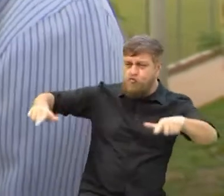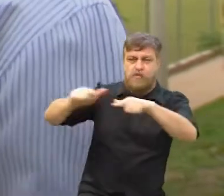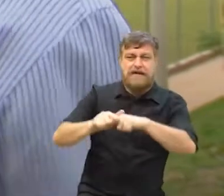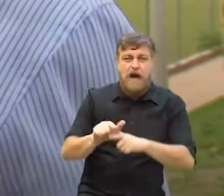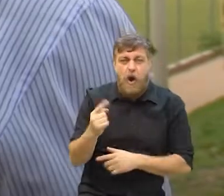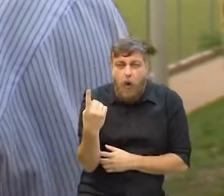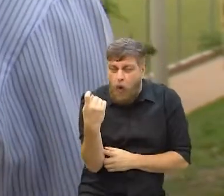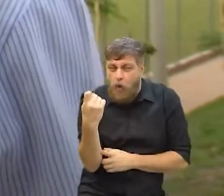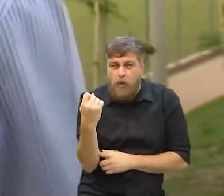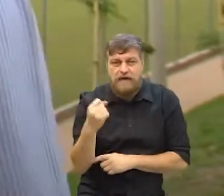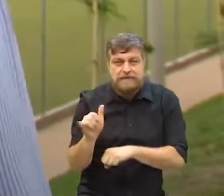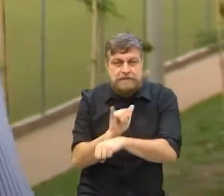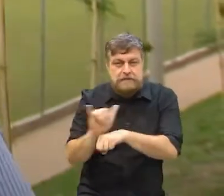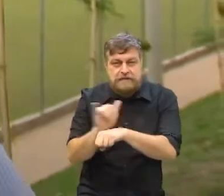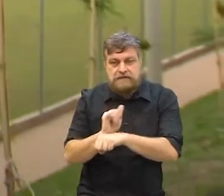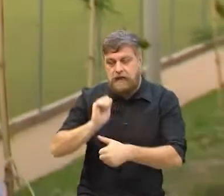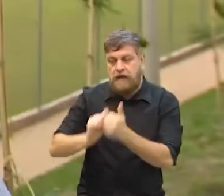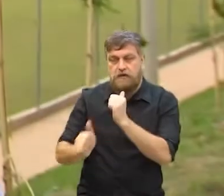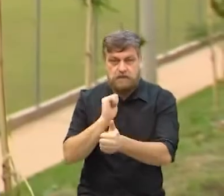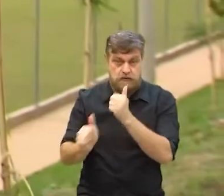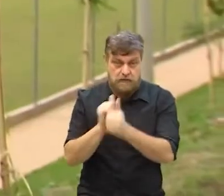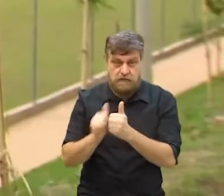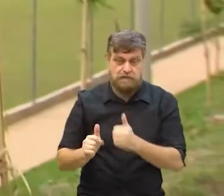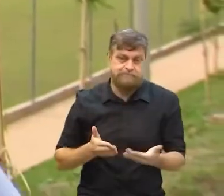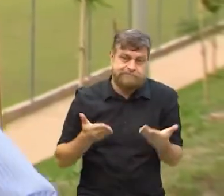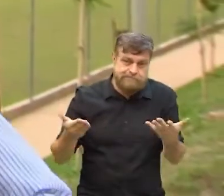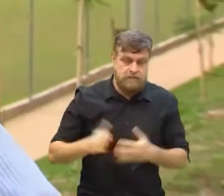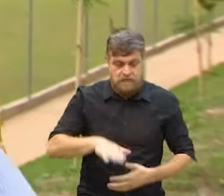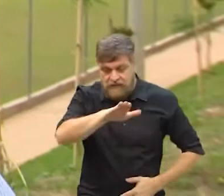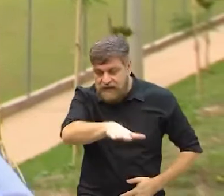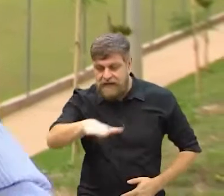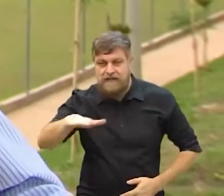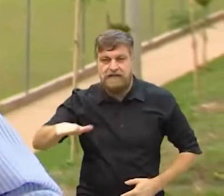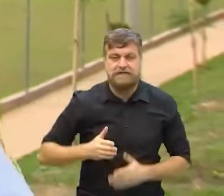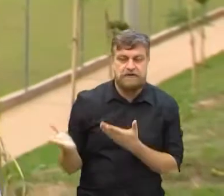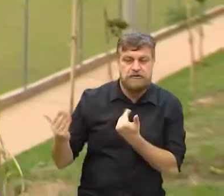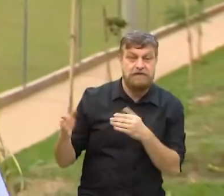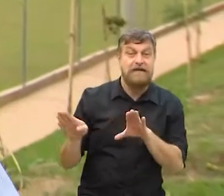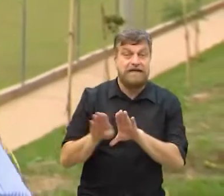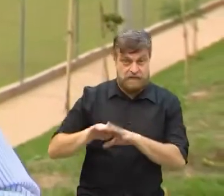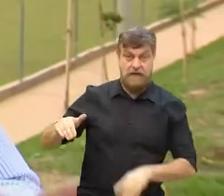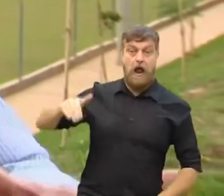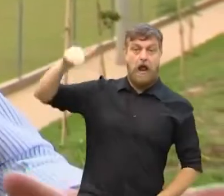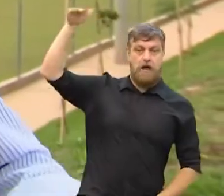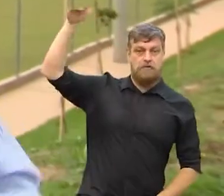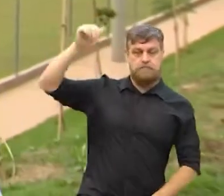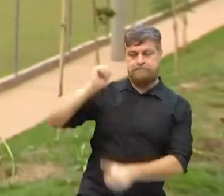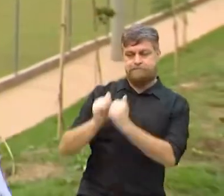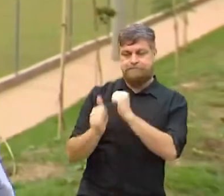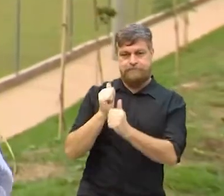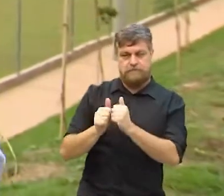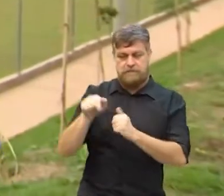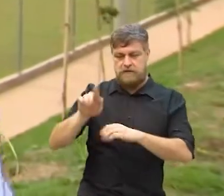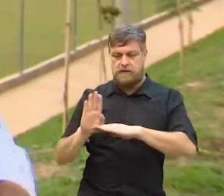né, e era a única alternativa para a prática de esporte, principalmente futebol, da rapaziada, da garotada, inclusive dos adultos